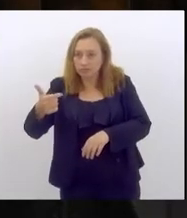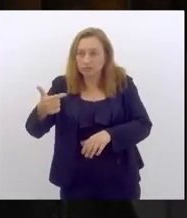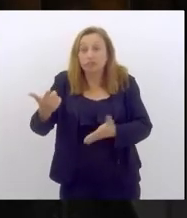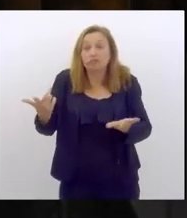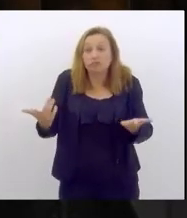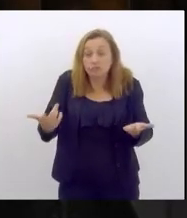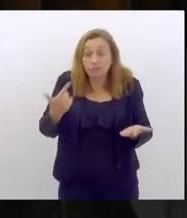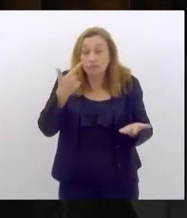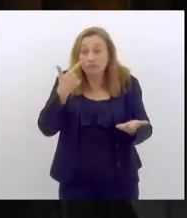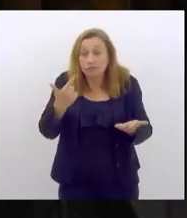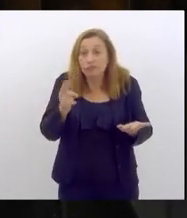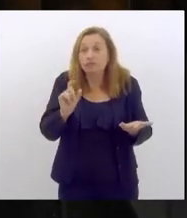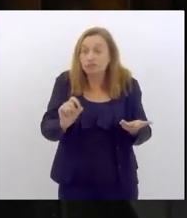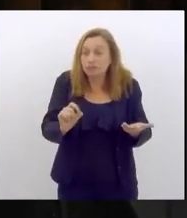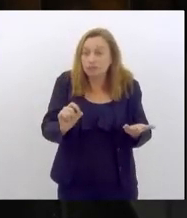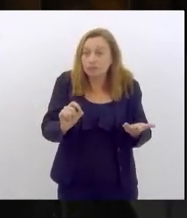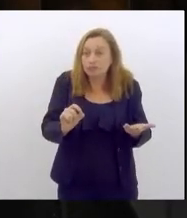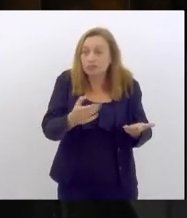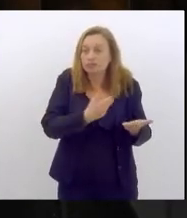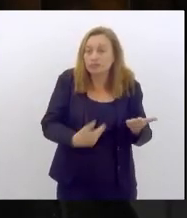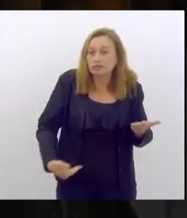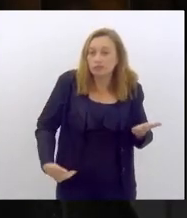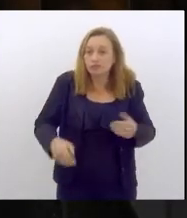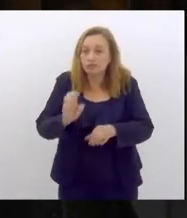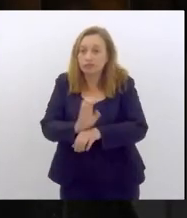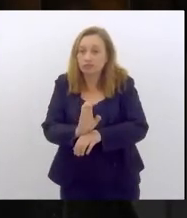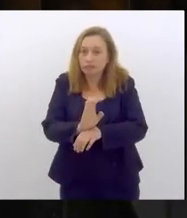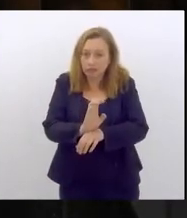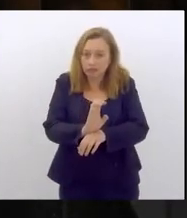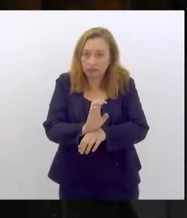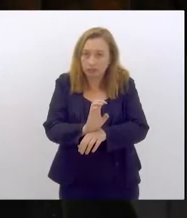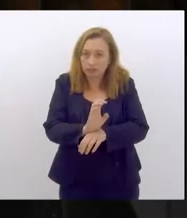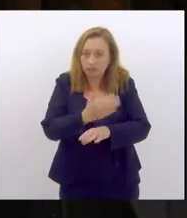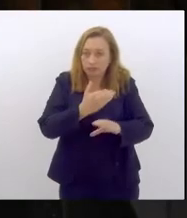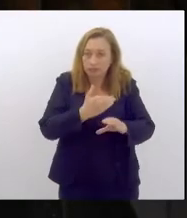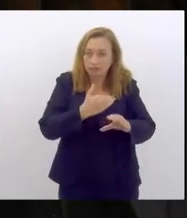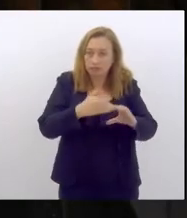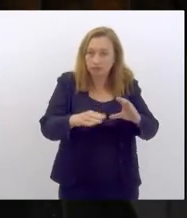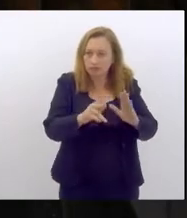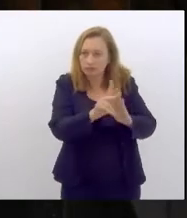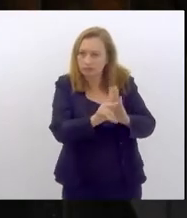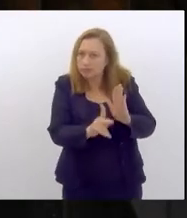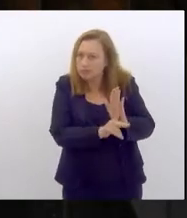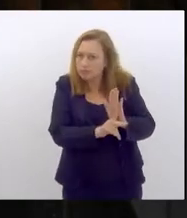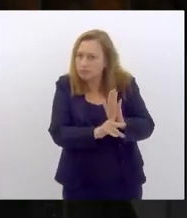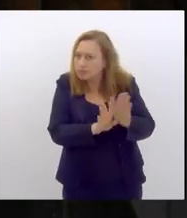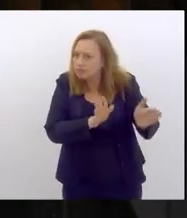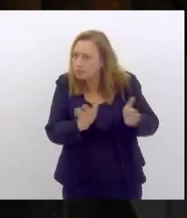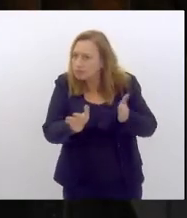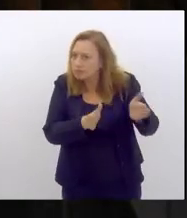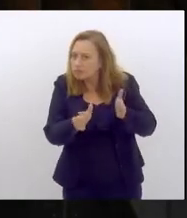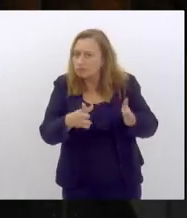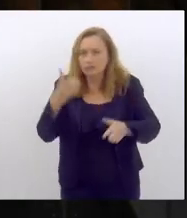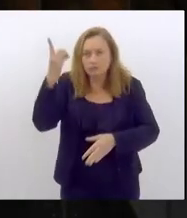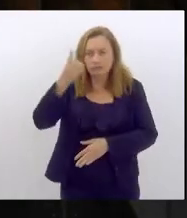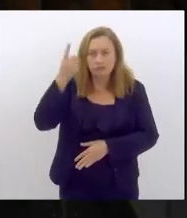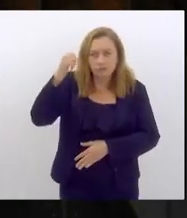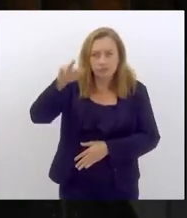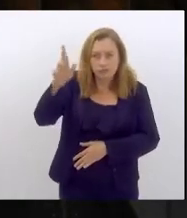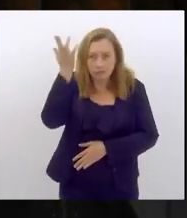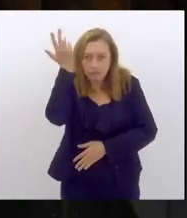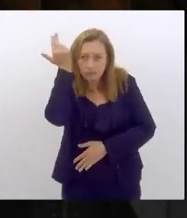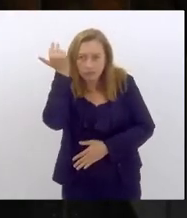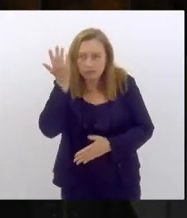quando o governo estadual manda esse projeto para casa. O prazo, deputado Leomar, para se aprovar